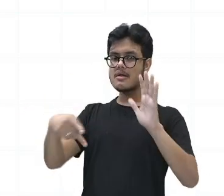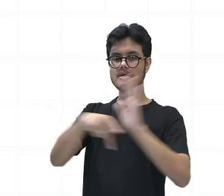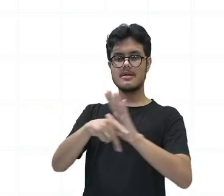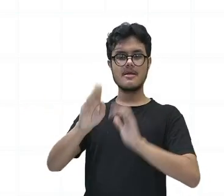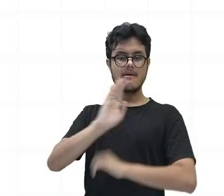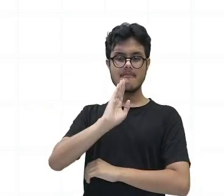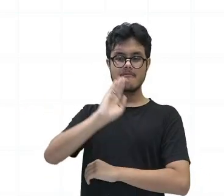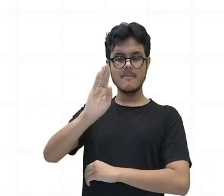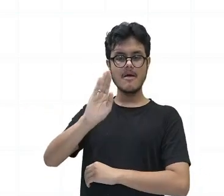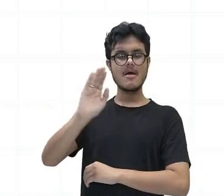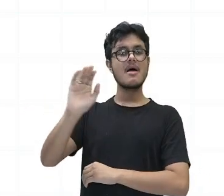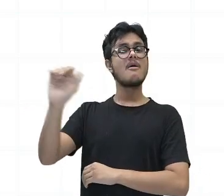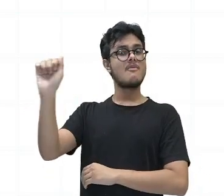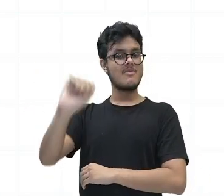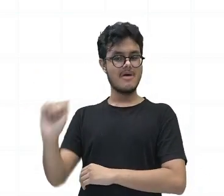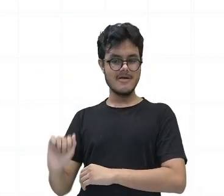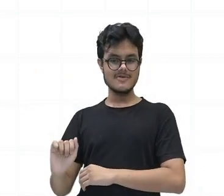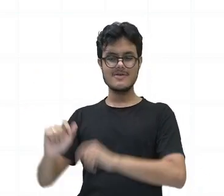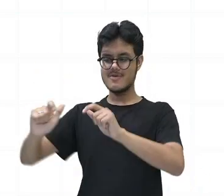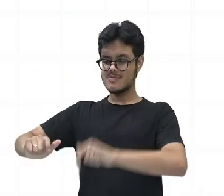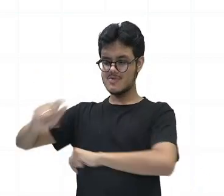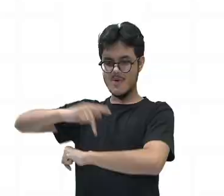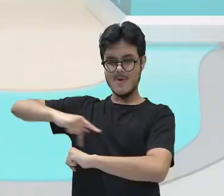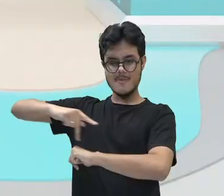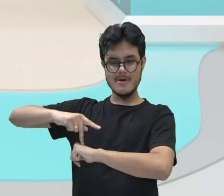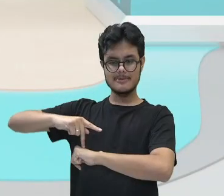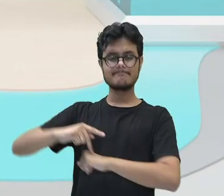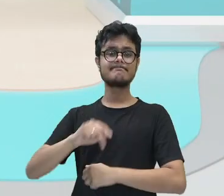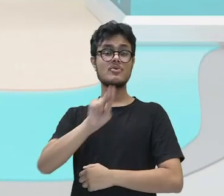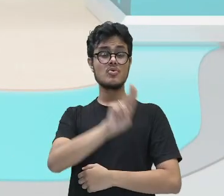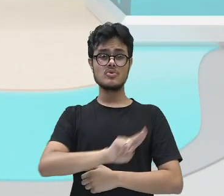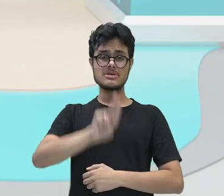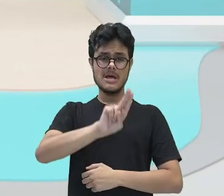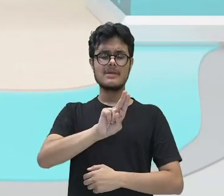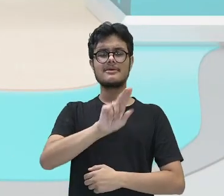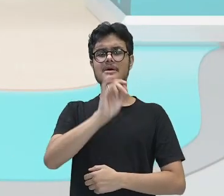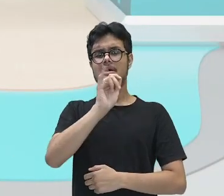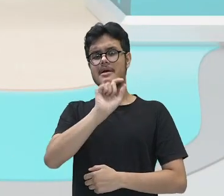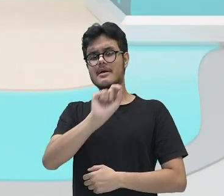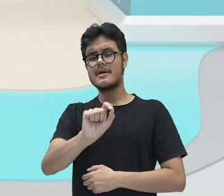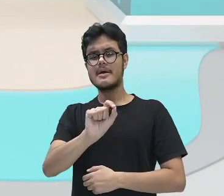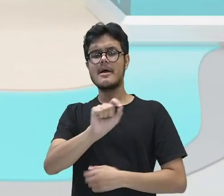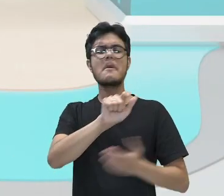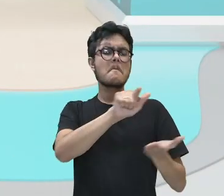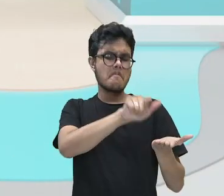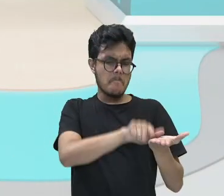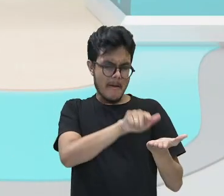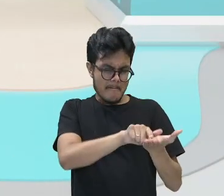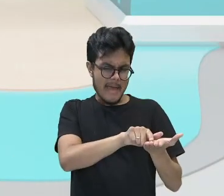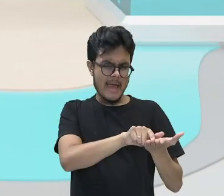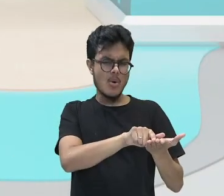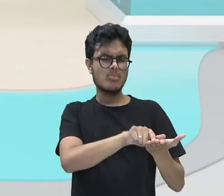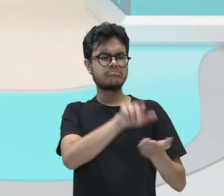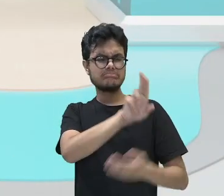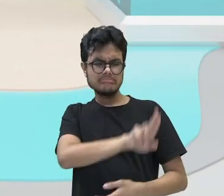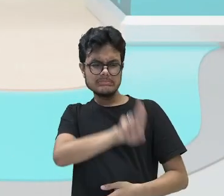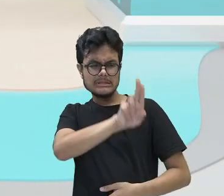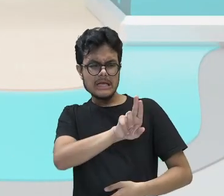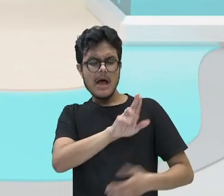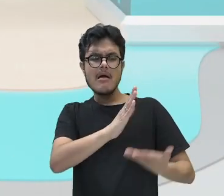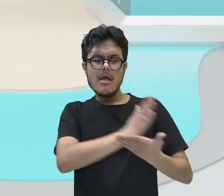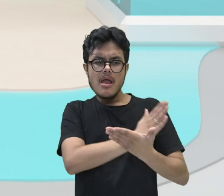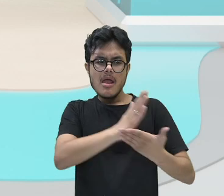Argentina. Então, ele é um instrumento que ele é feito tanto utilizando o papel, é o cartão,